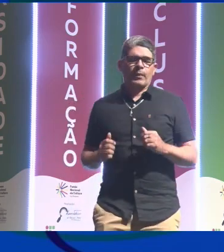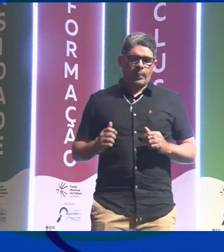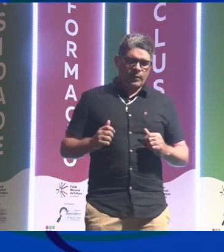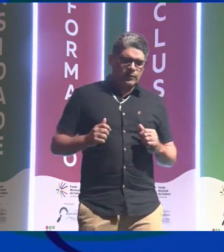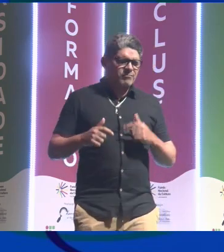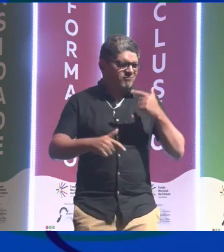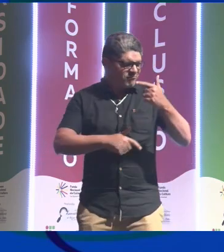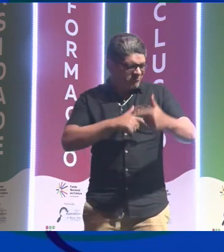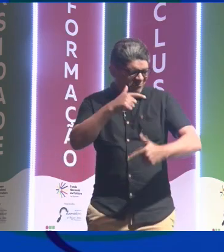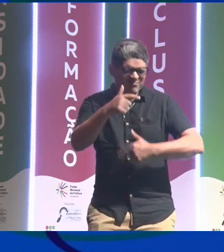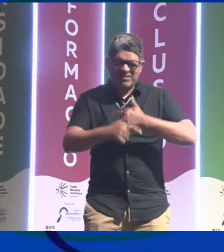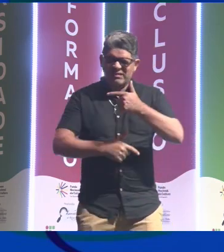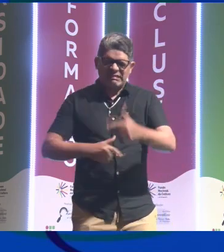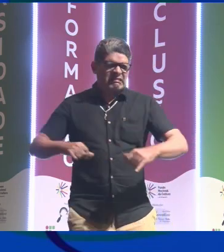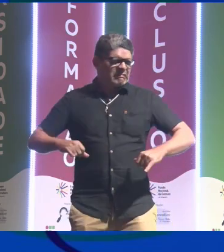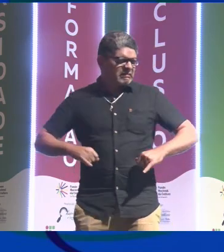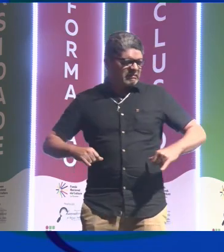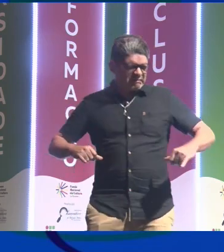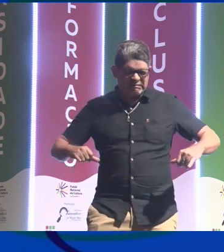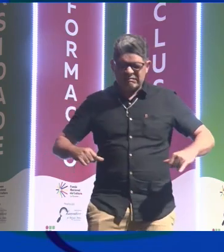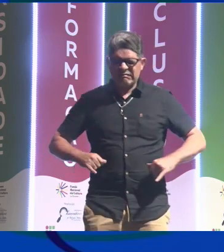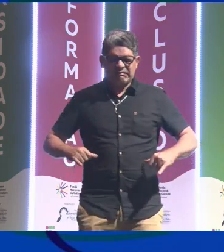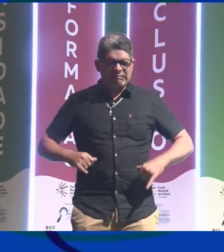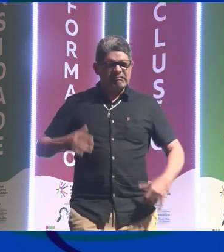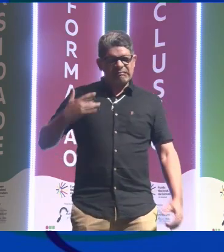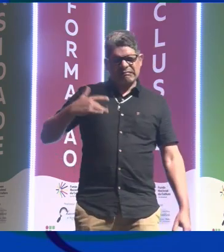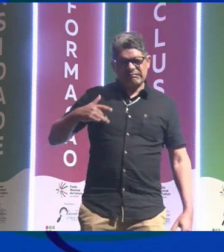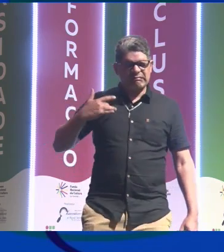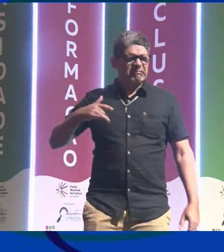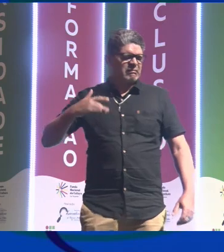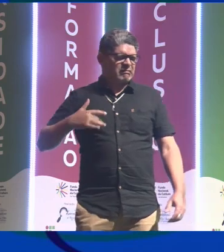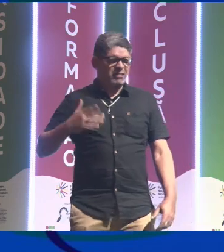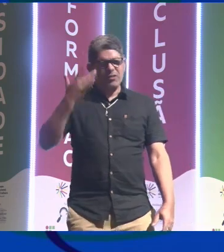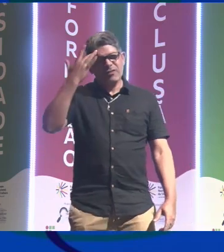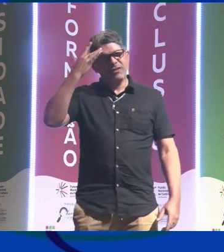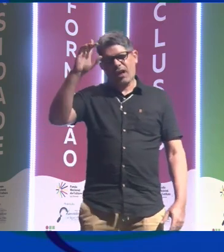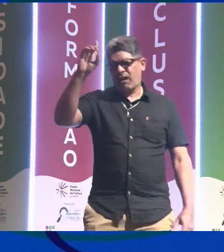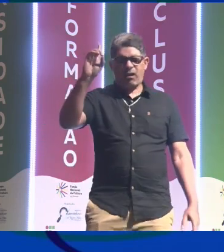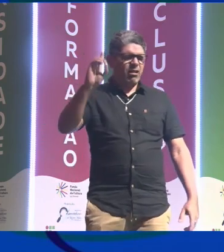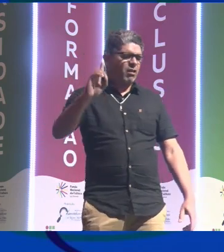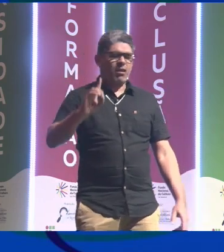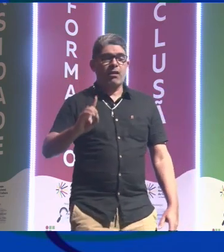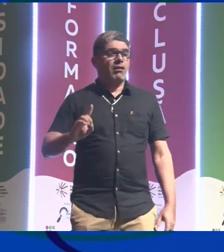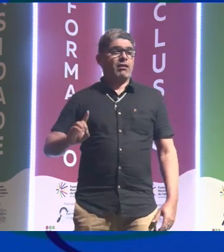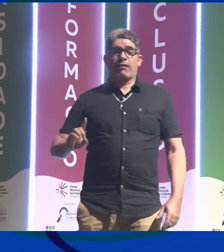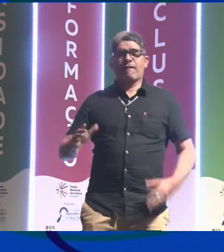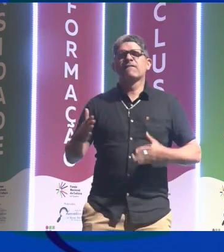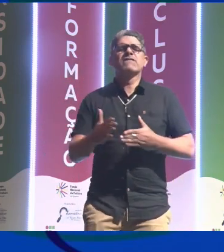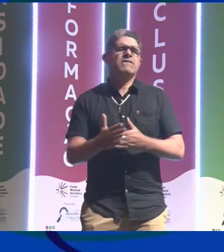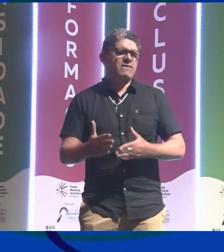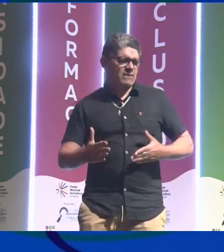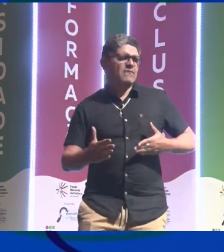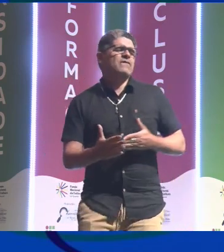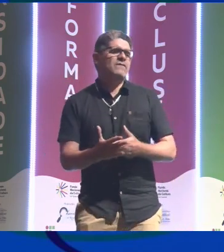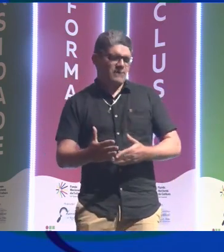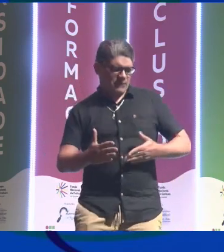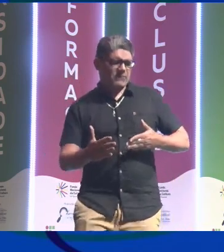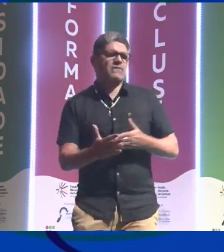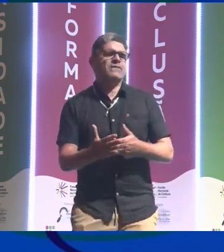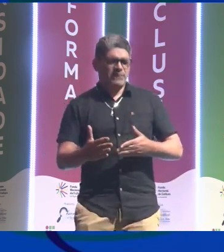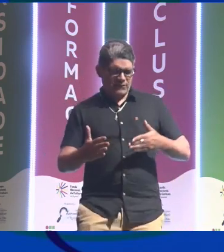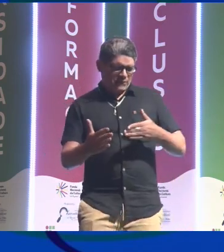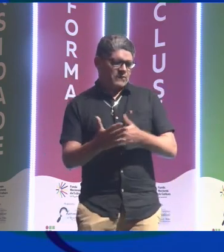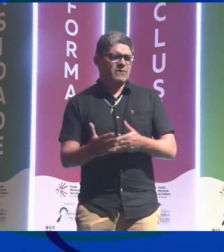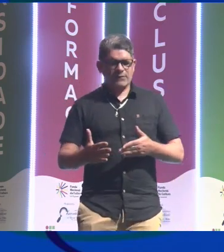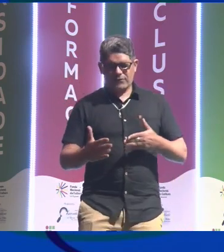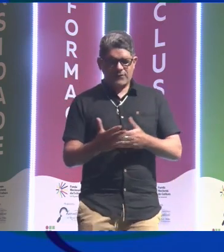O trabalhador, coitado, não sabe do seu direito. Não tem saída nem jeito, só por